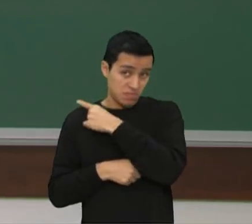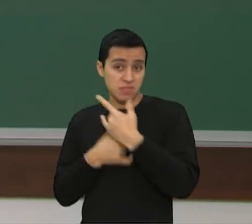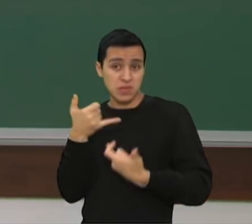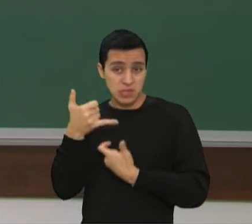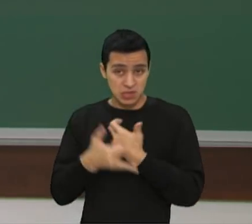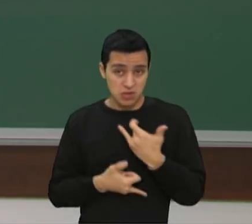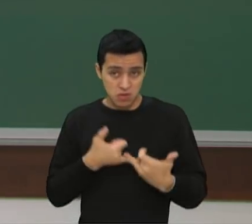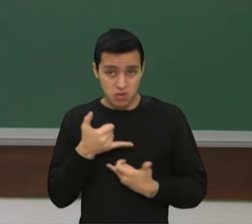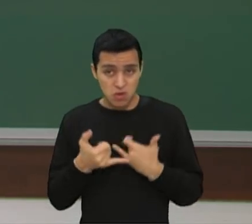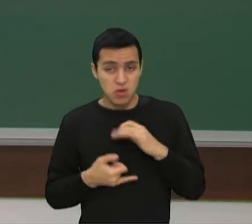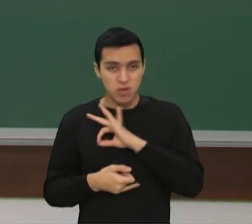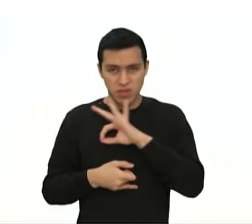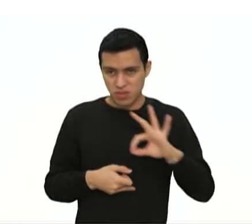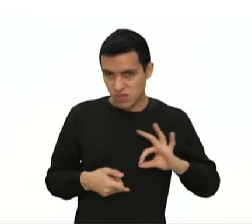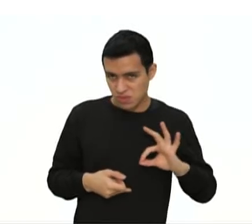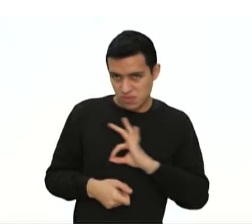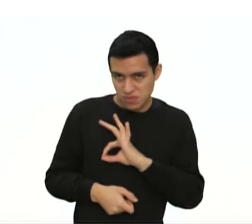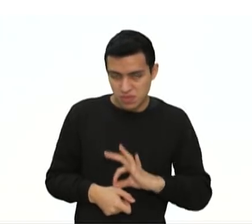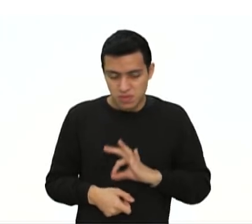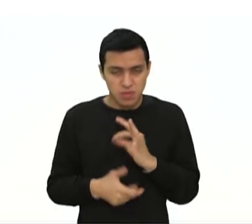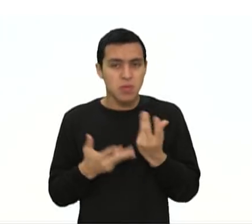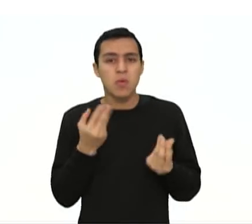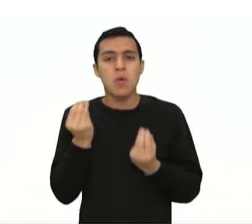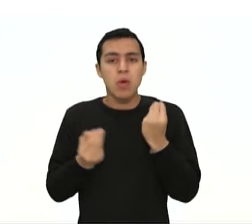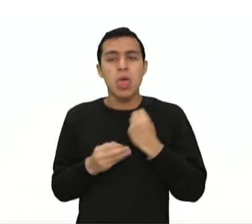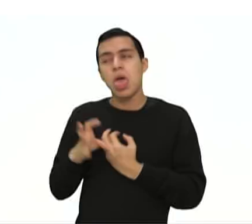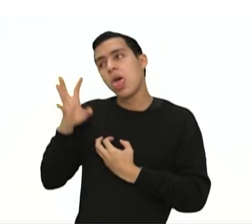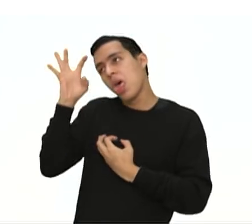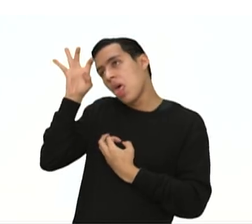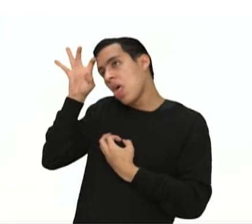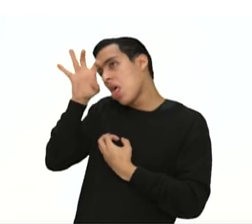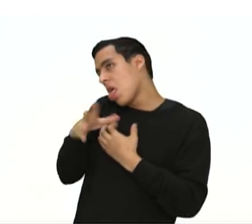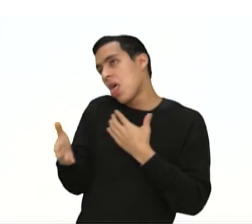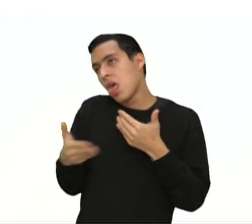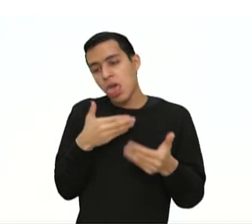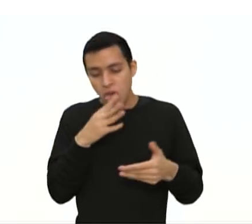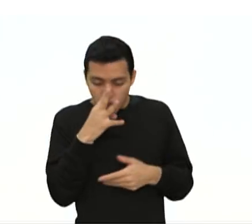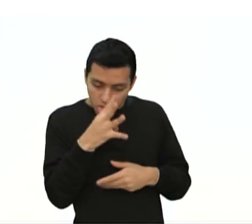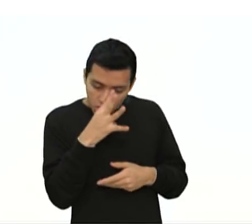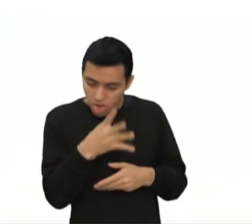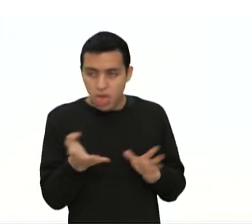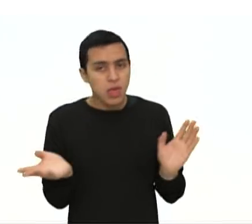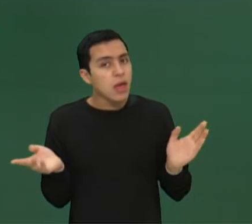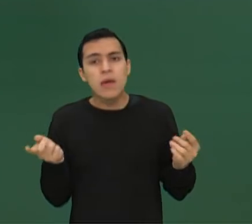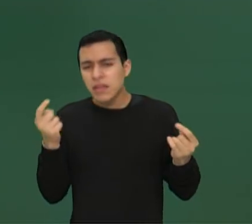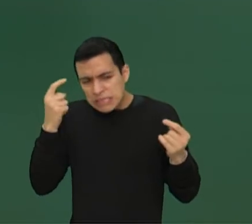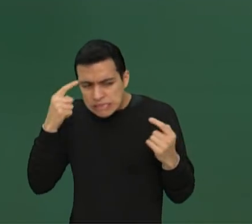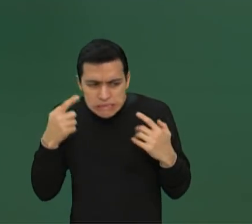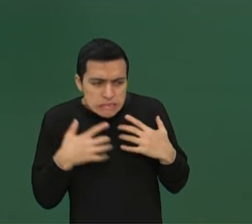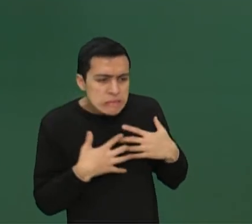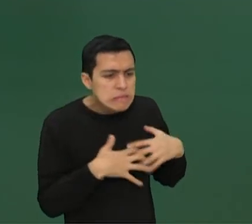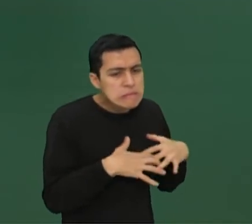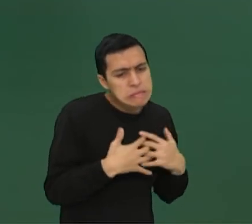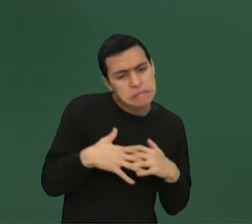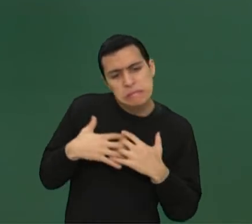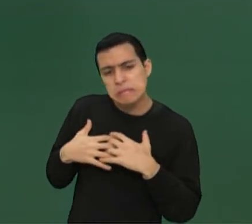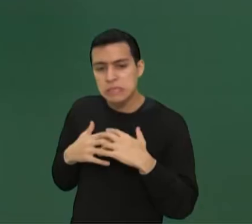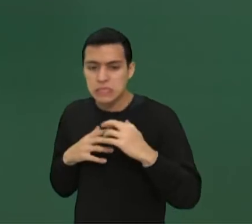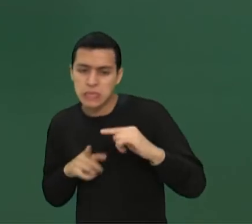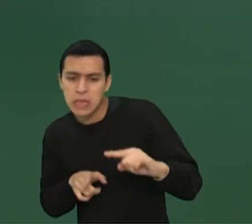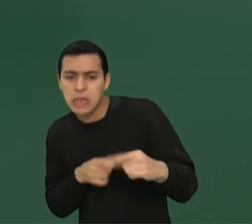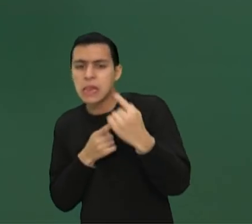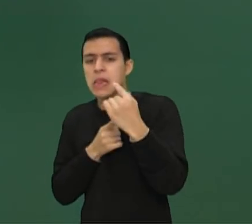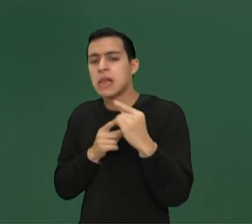Não tem como jogar um jogo assim sem pensar, sem ter um raciocínio, sem pensar numa jogada, num ataque, numa